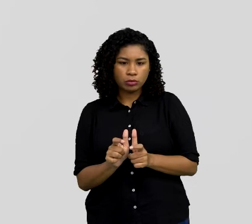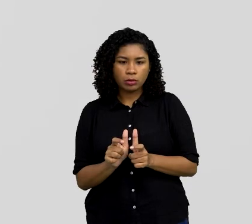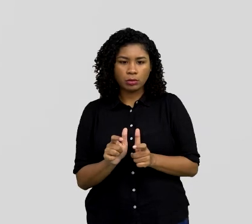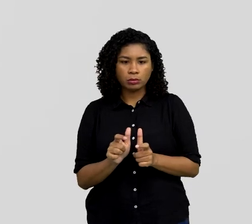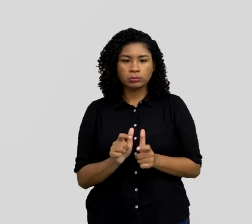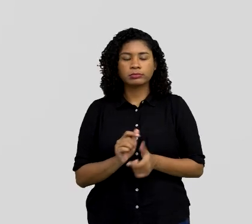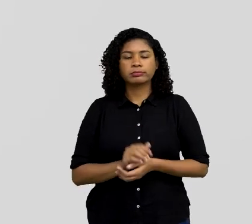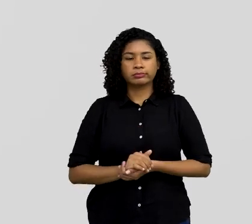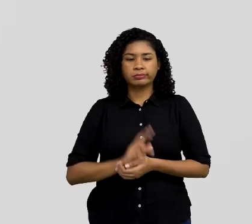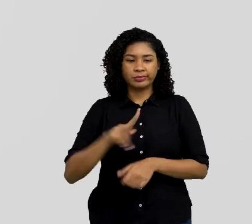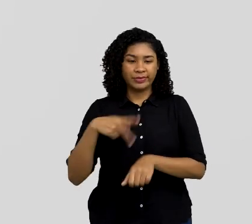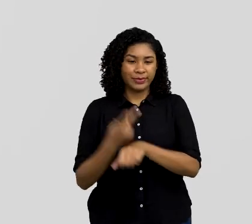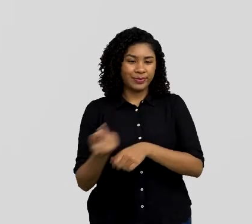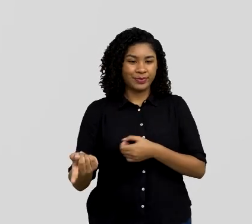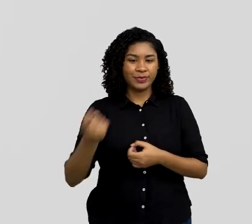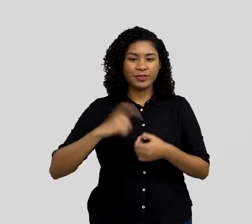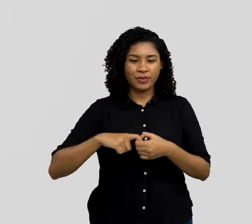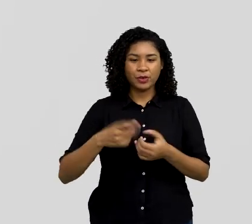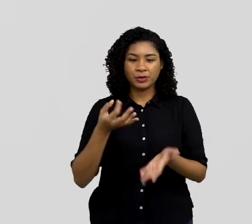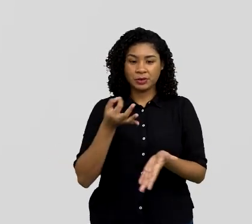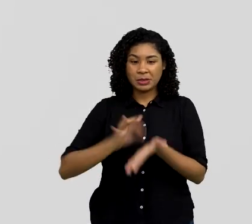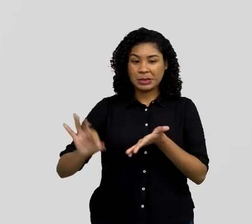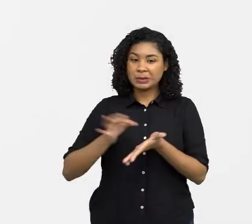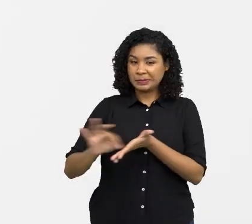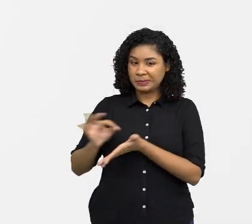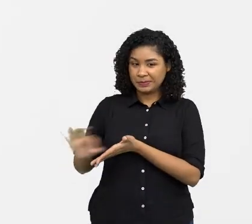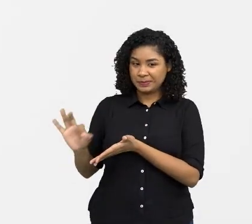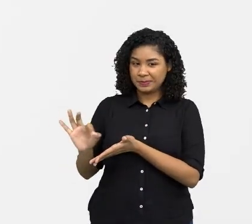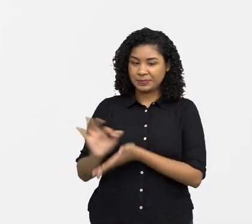direitinho, daqui a pouco a gente volta com a resposta.